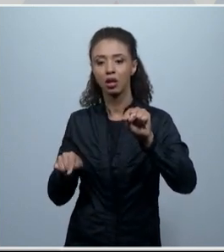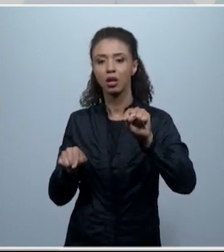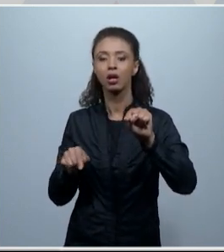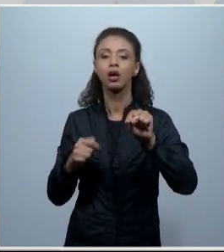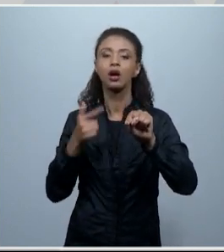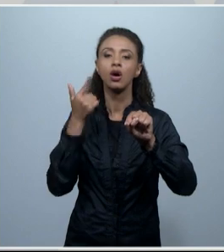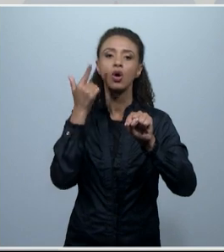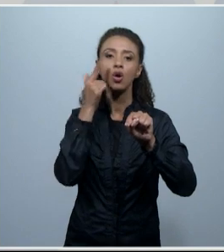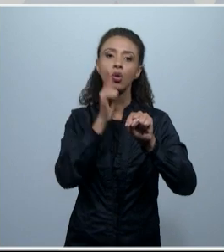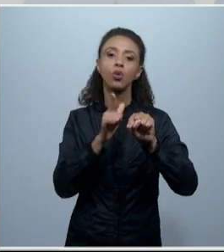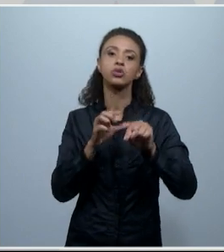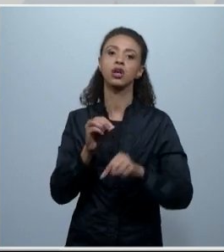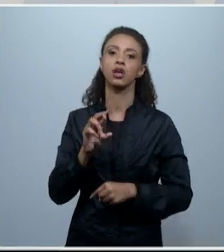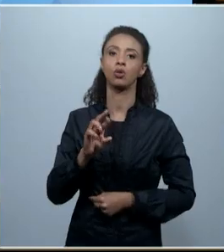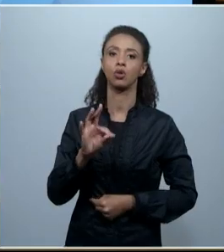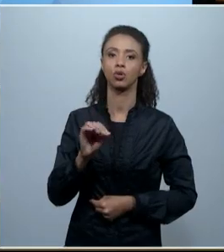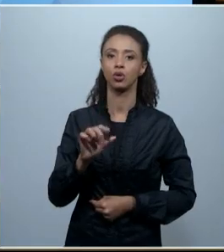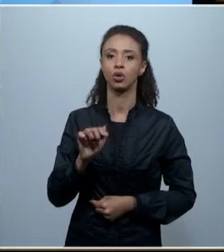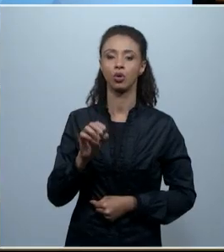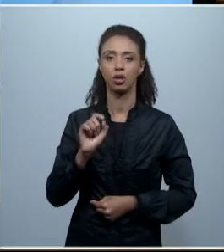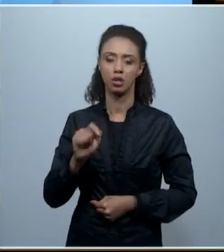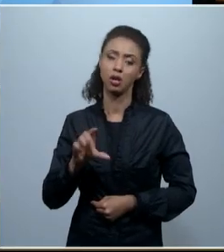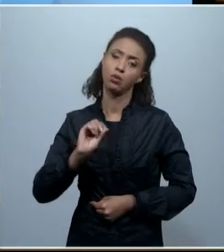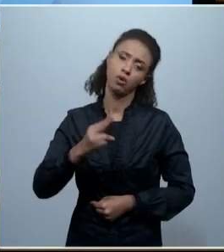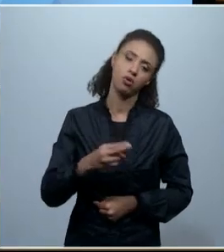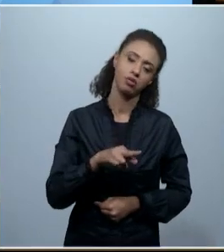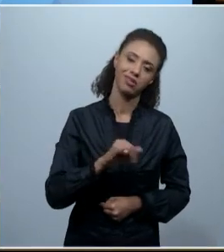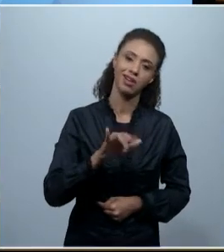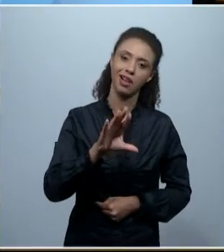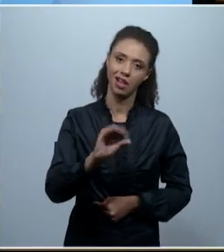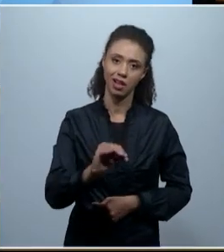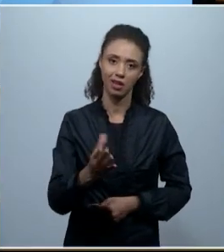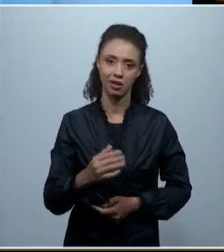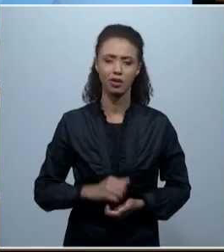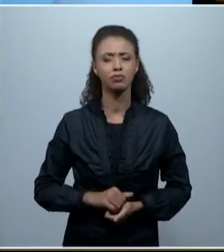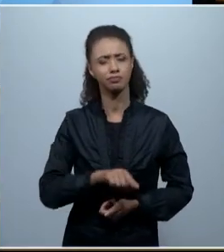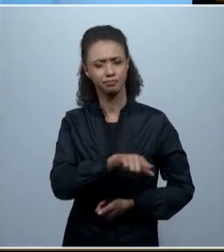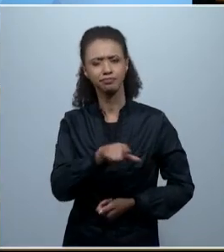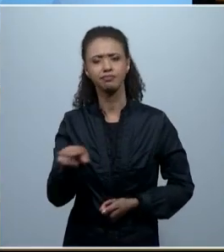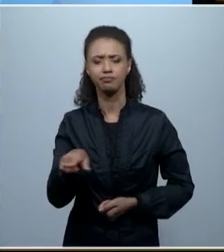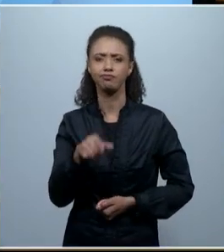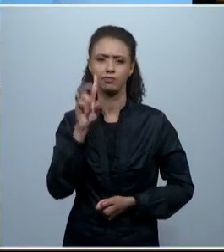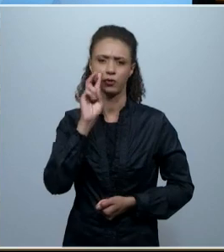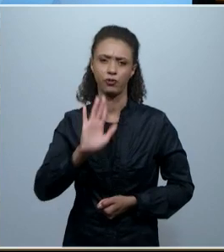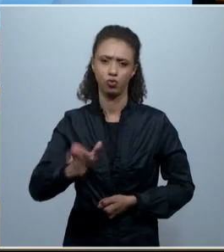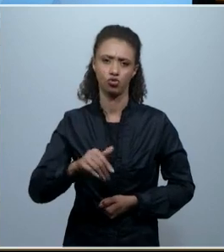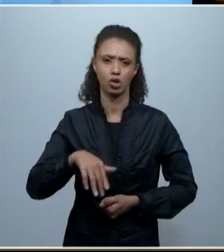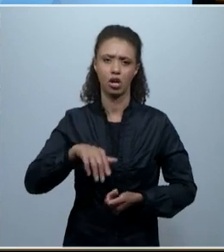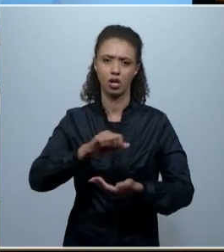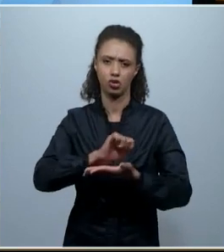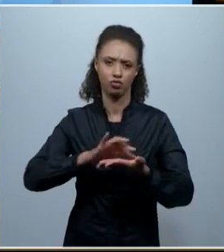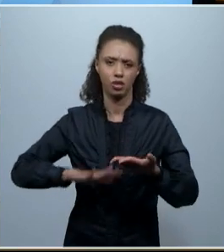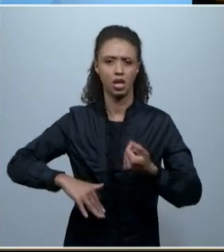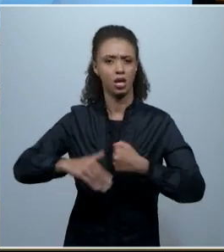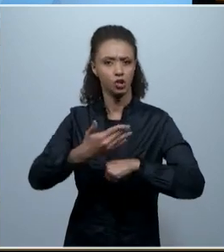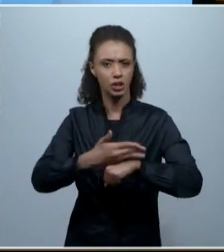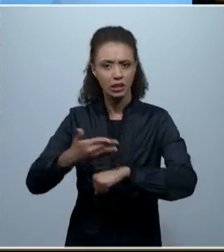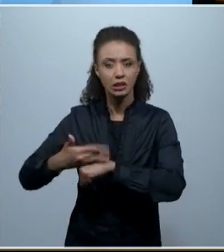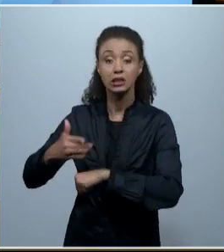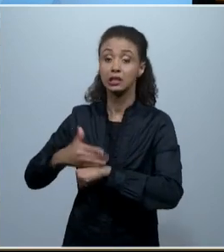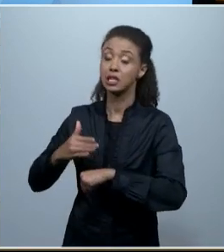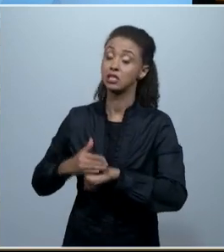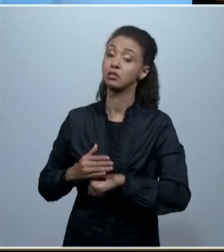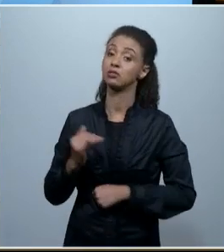diâmetro da circunferência tá bom então isso também é bem preta bem presente nos exercícios e é algo que